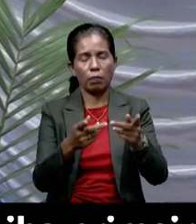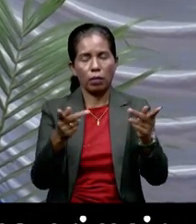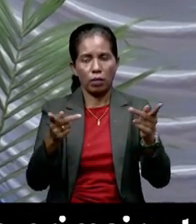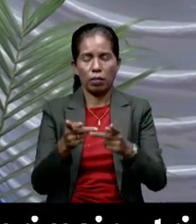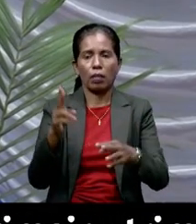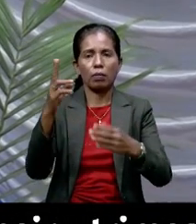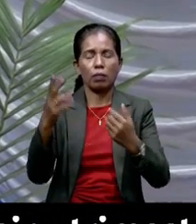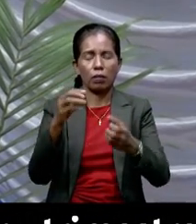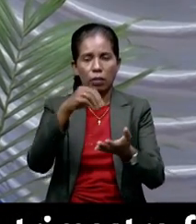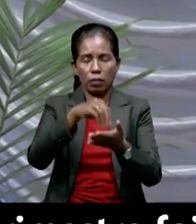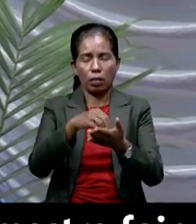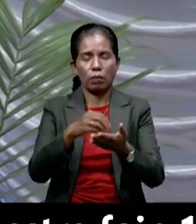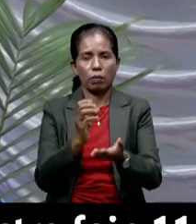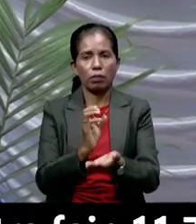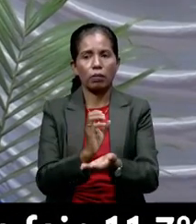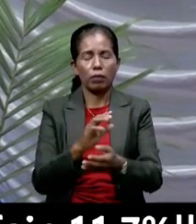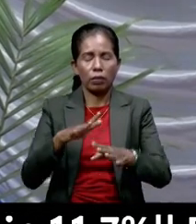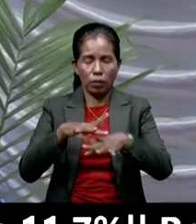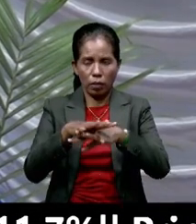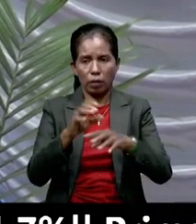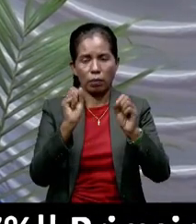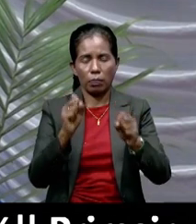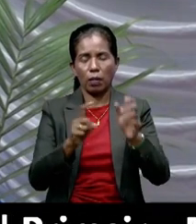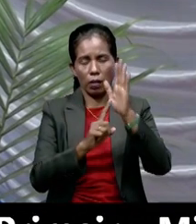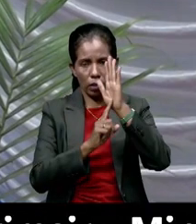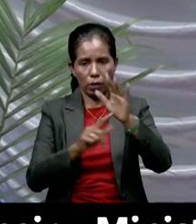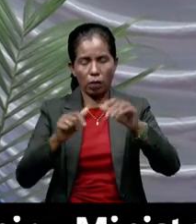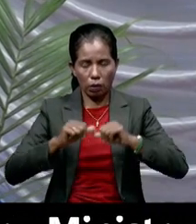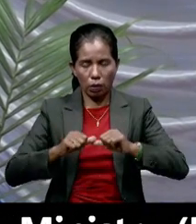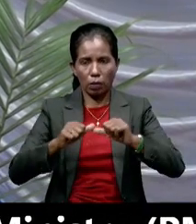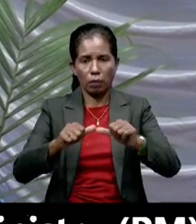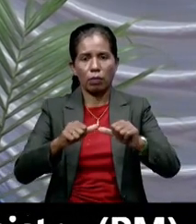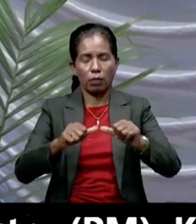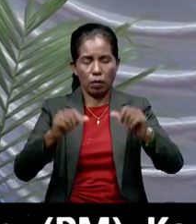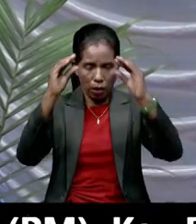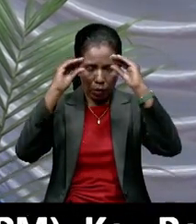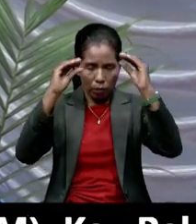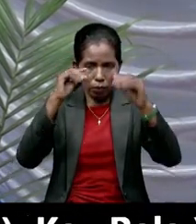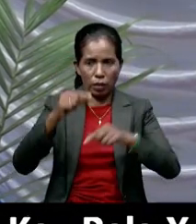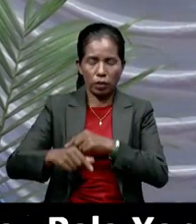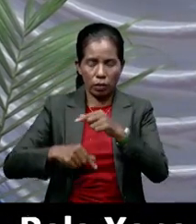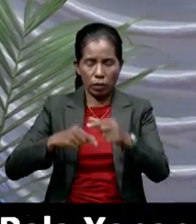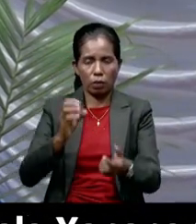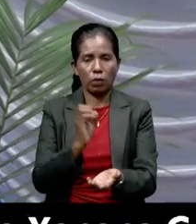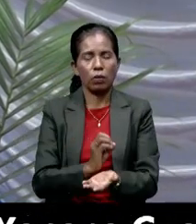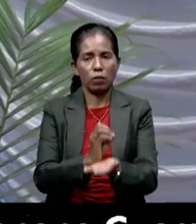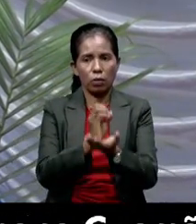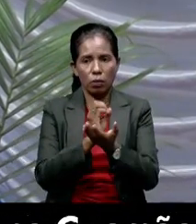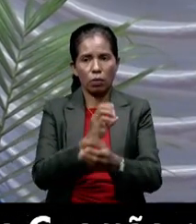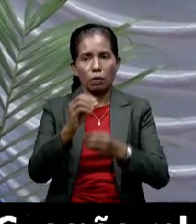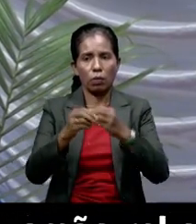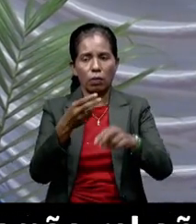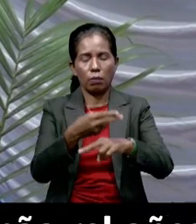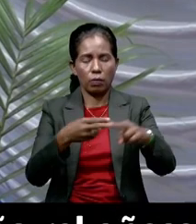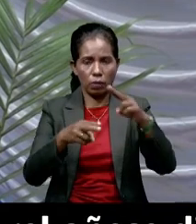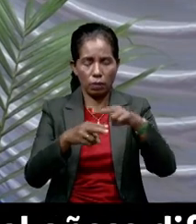Tais. O de Belha tudo, não continua educa geração Antônio Ansira, quando va Liman Rohan